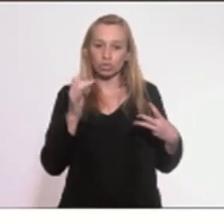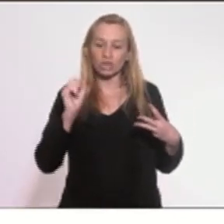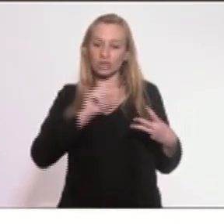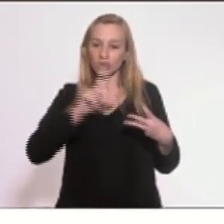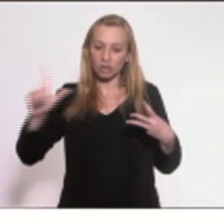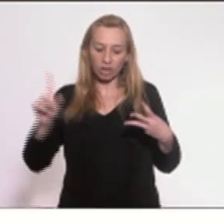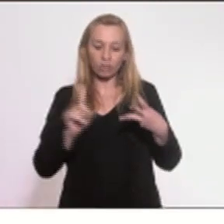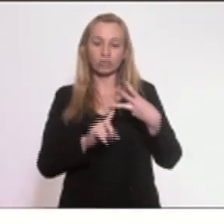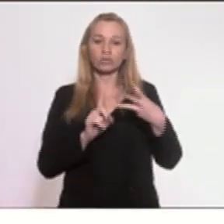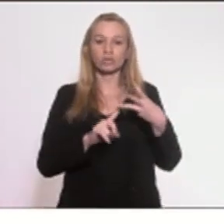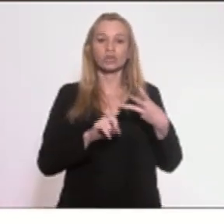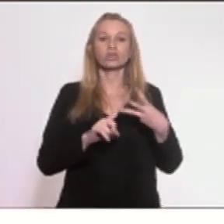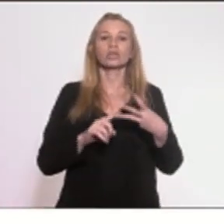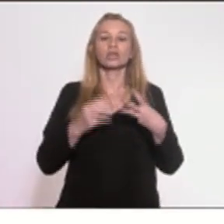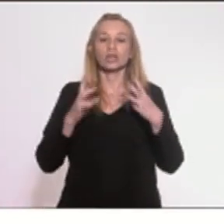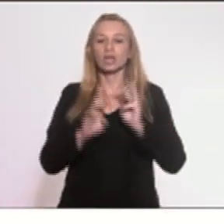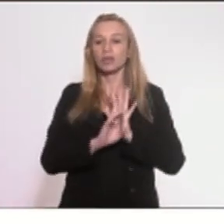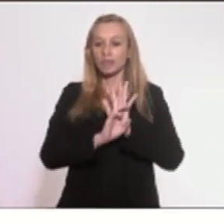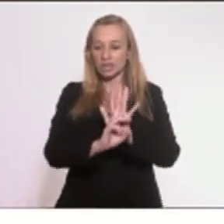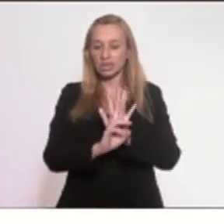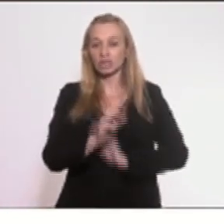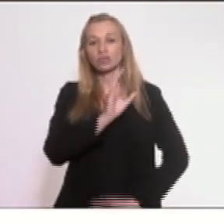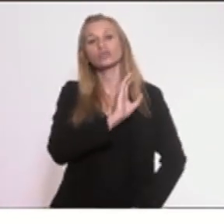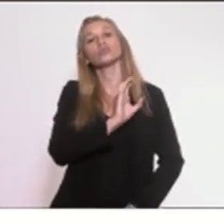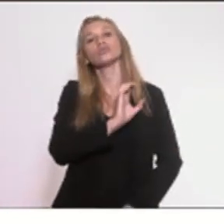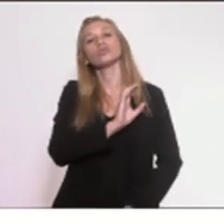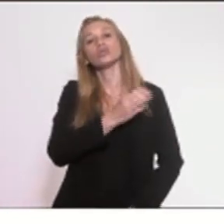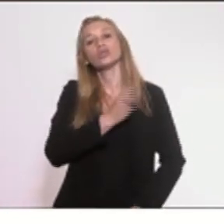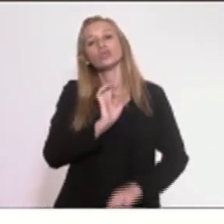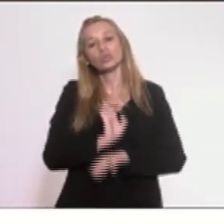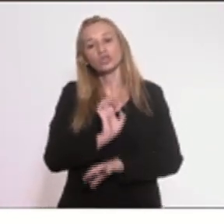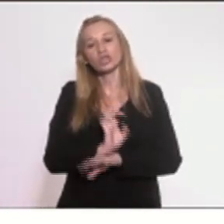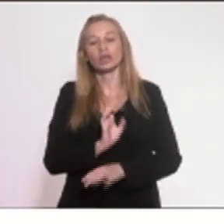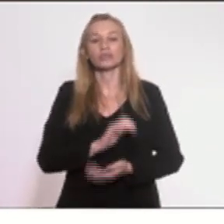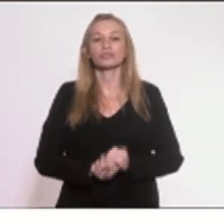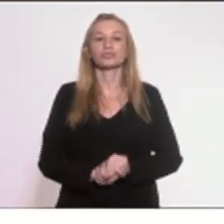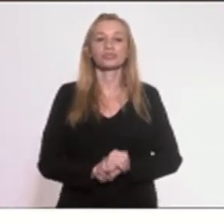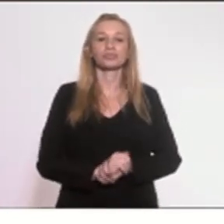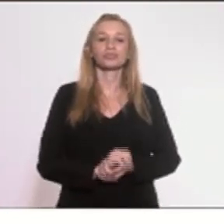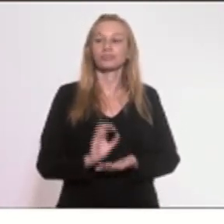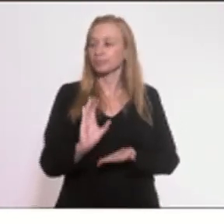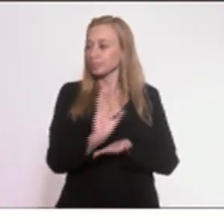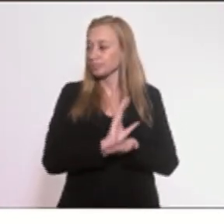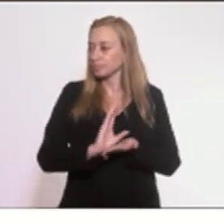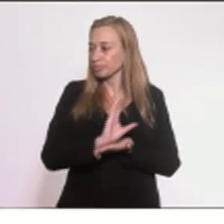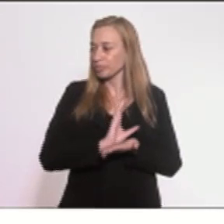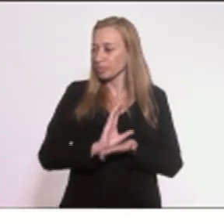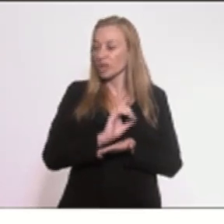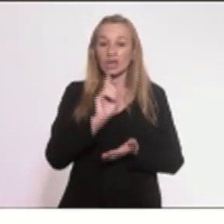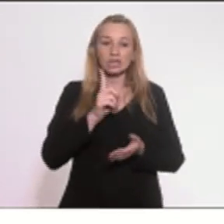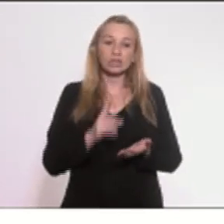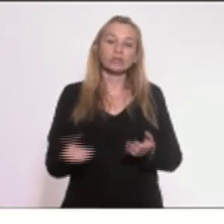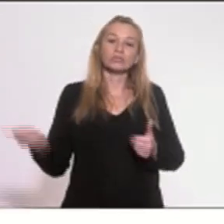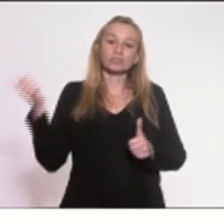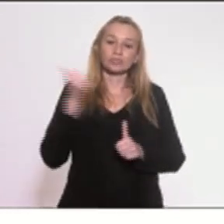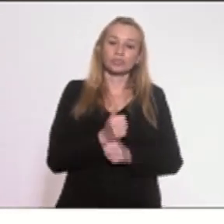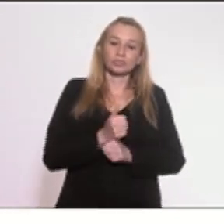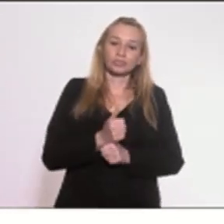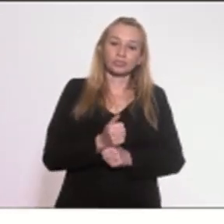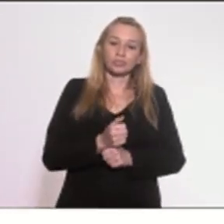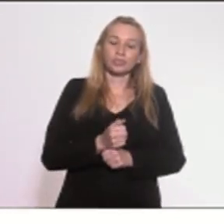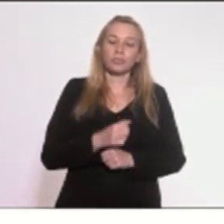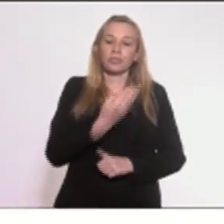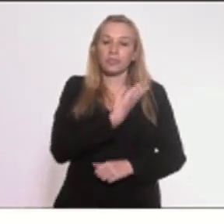Estado. Mas esse conselho não substitui nem o governador, nem